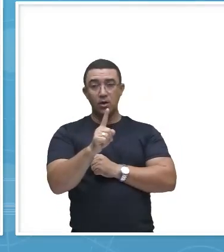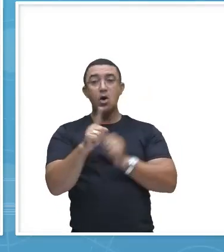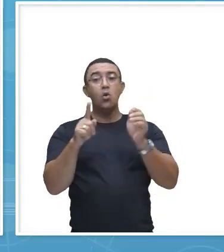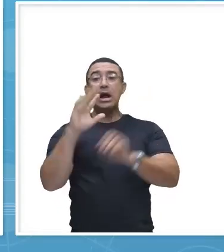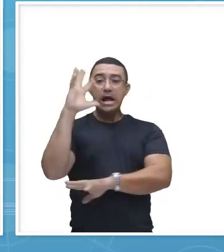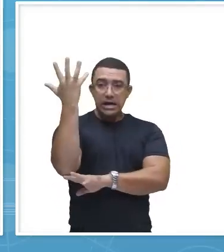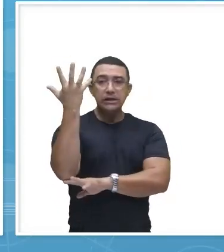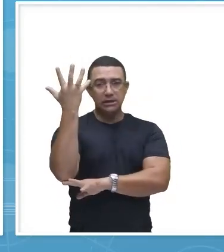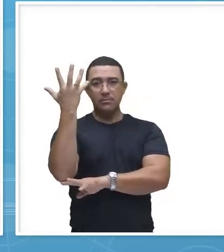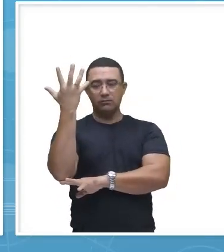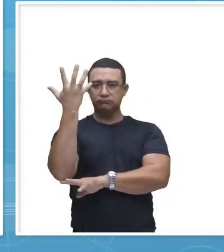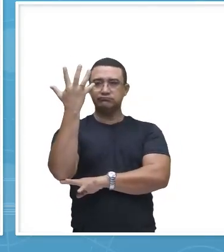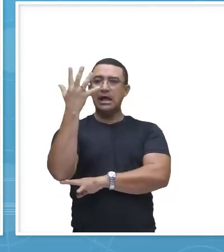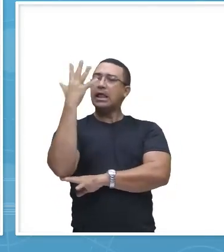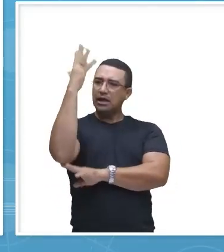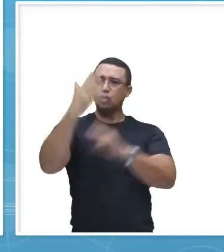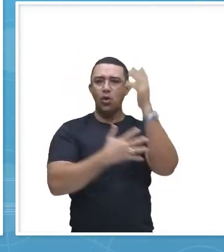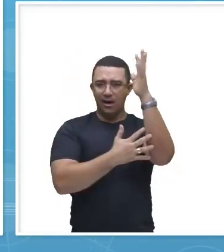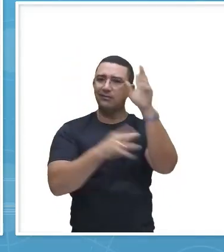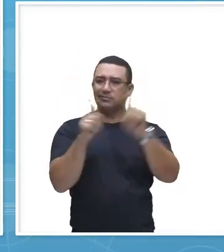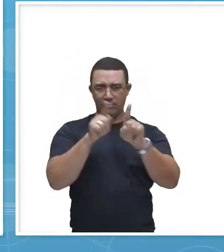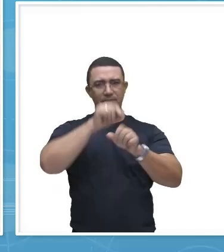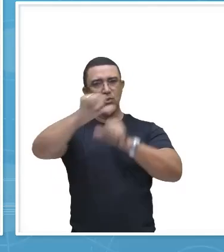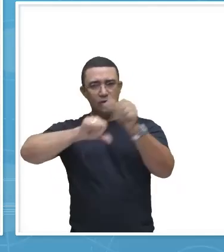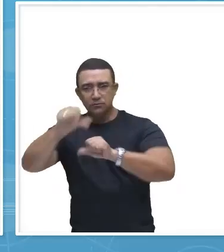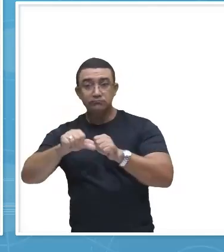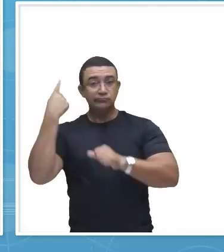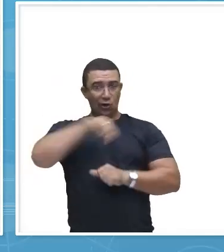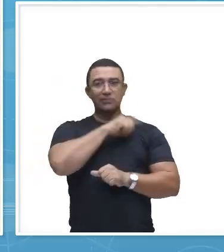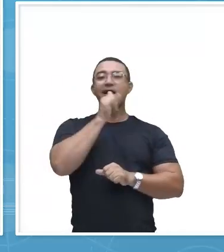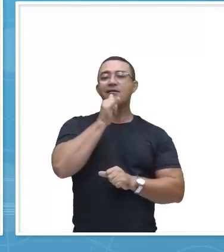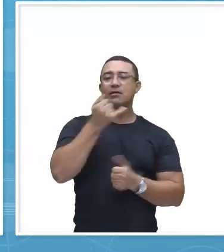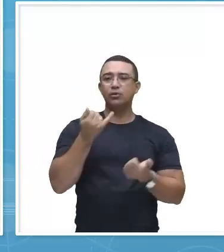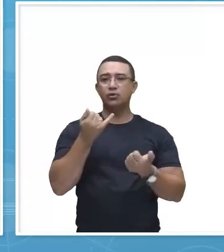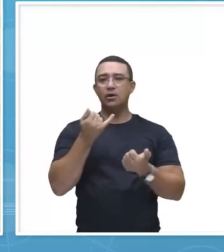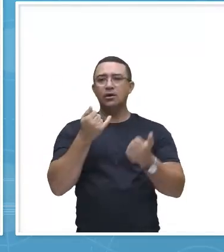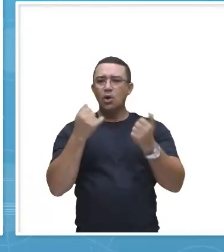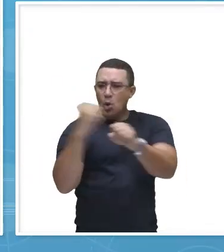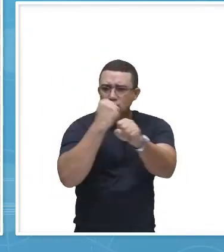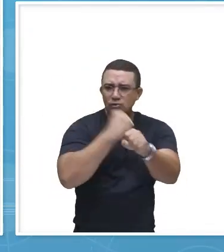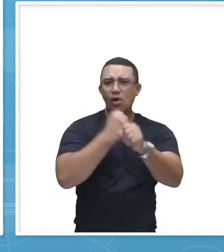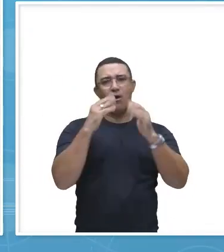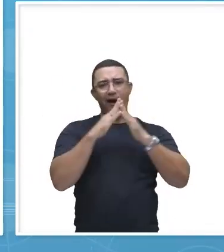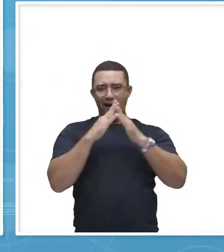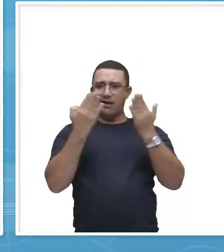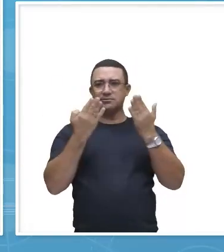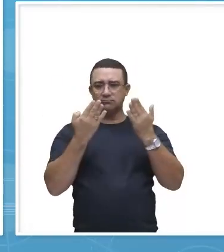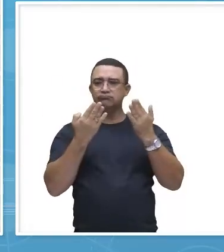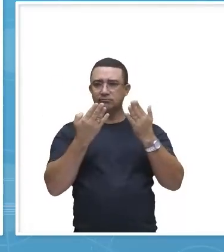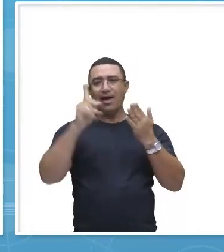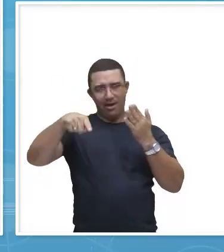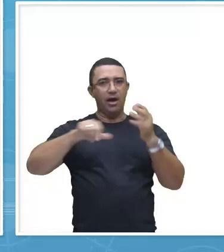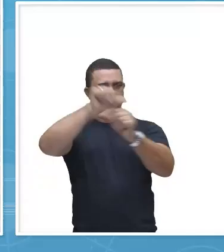gente constrói uma casa, quando a gente constrói um prédio, constrói uma cidade. Estamos modificando sim o meio ambiente. Mas a